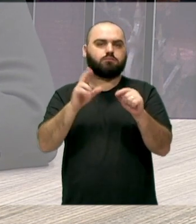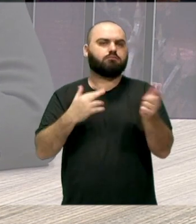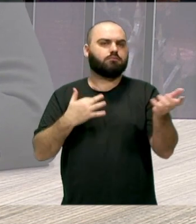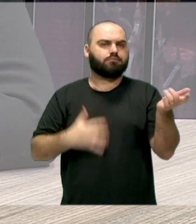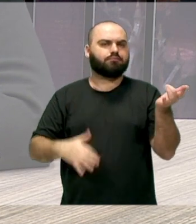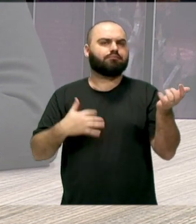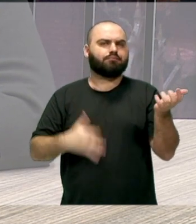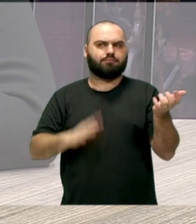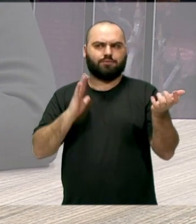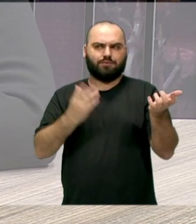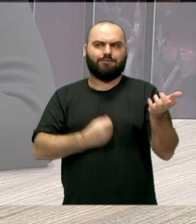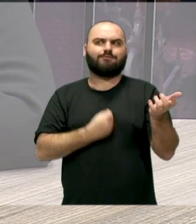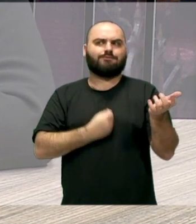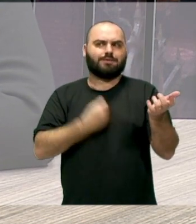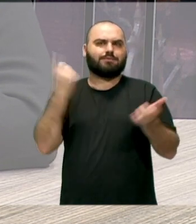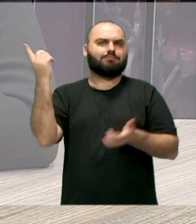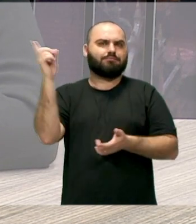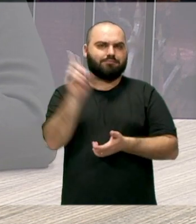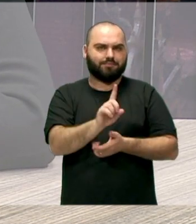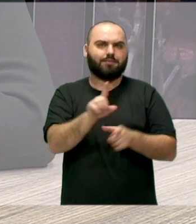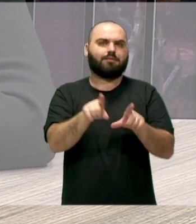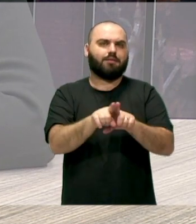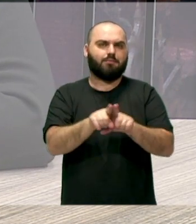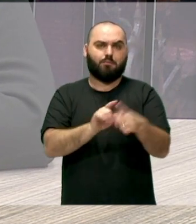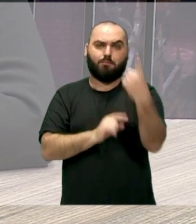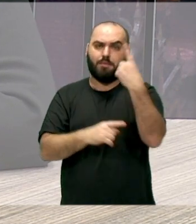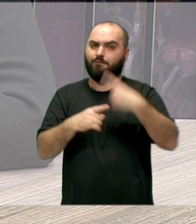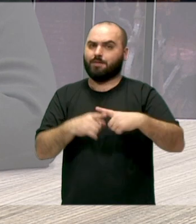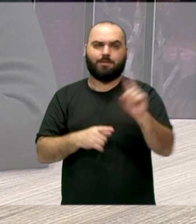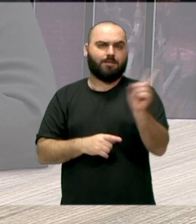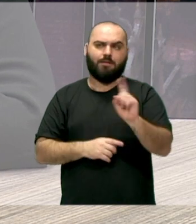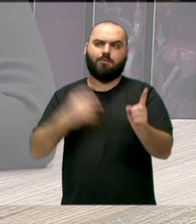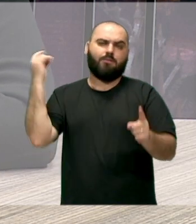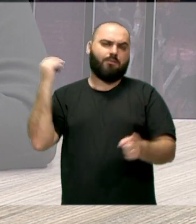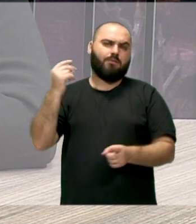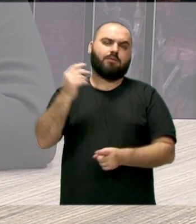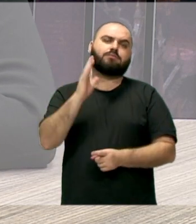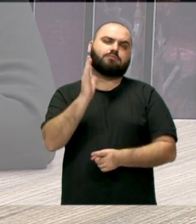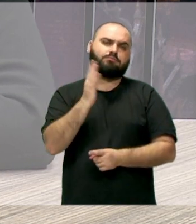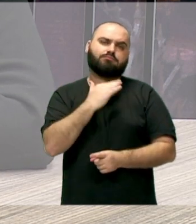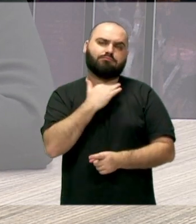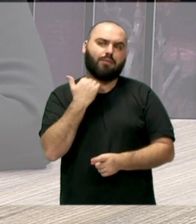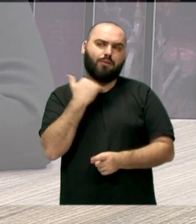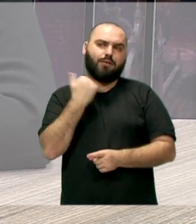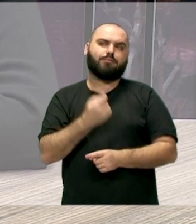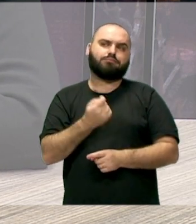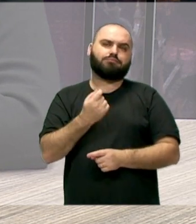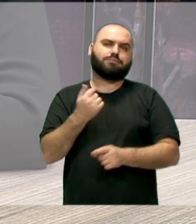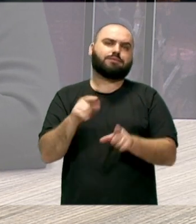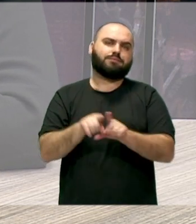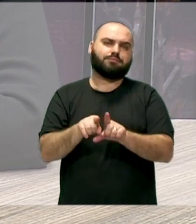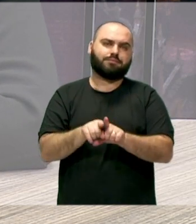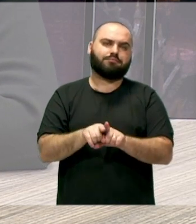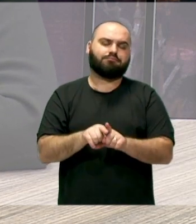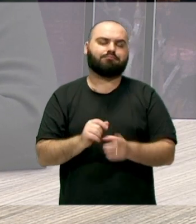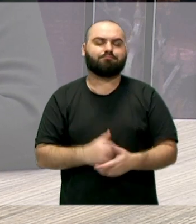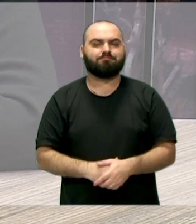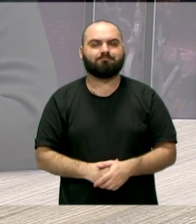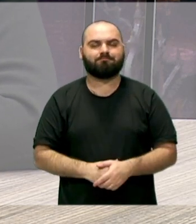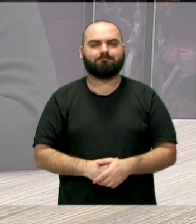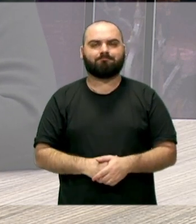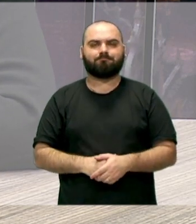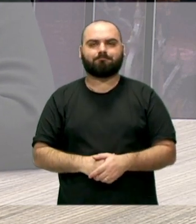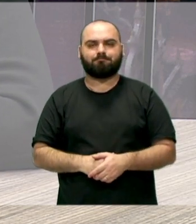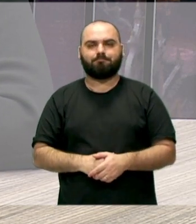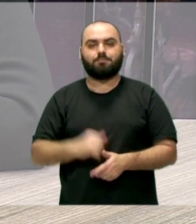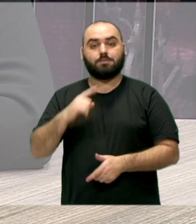também esteve aqui e não teve só uma vez e também faleceu, né? Recente, logo depois do show. E